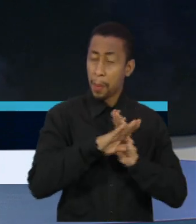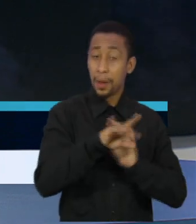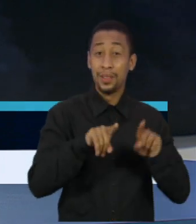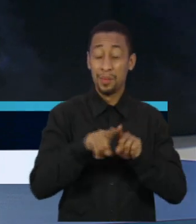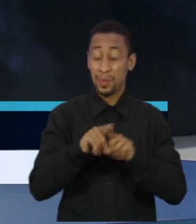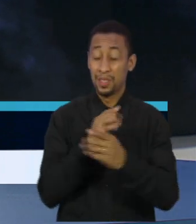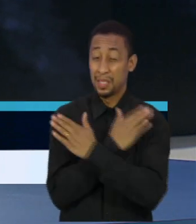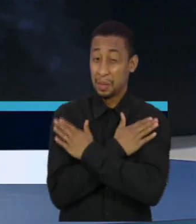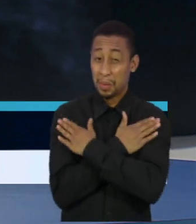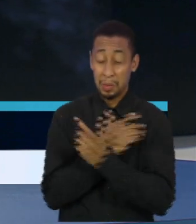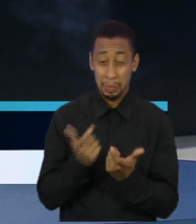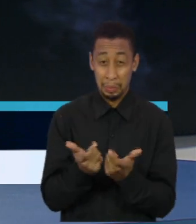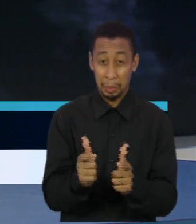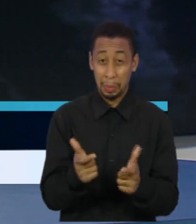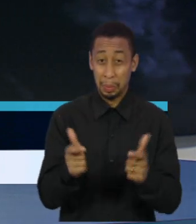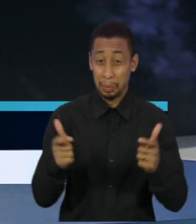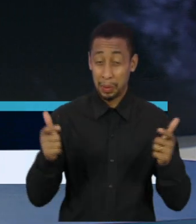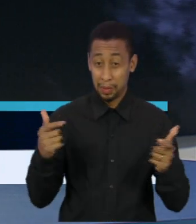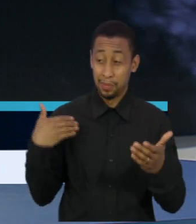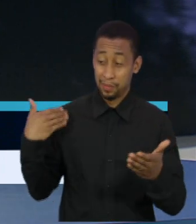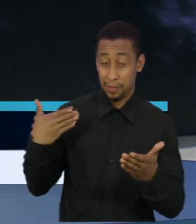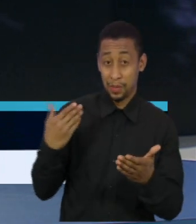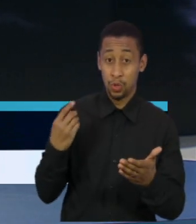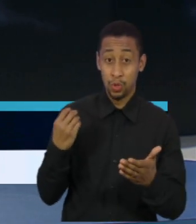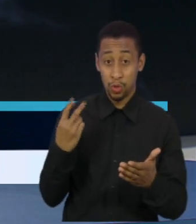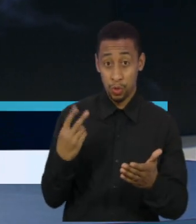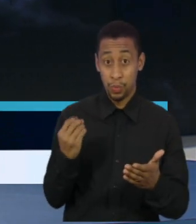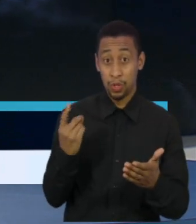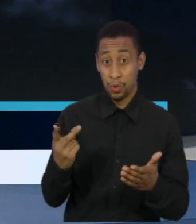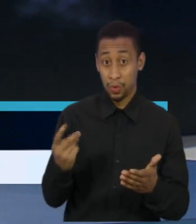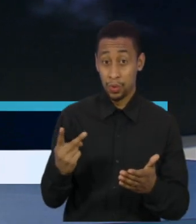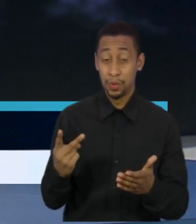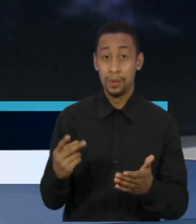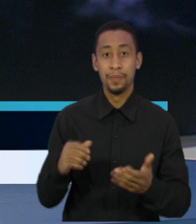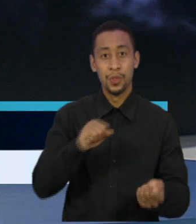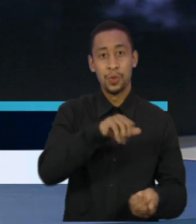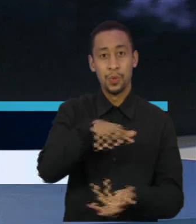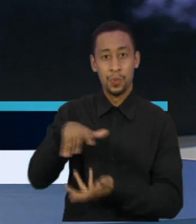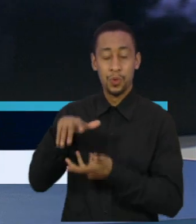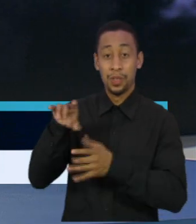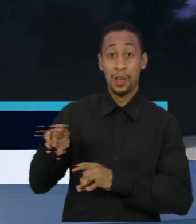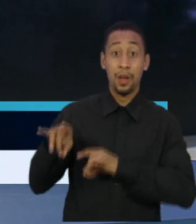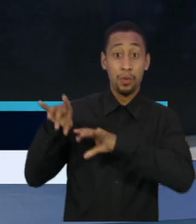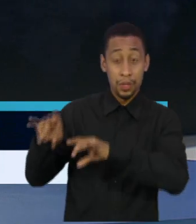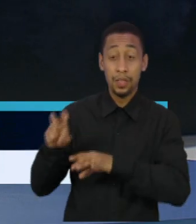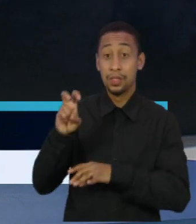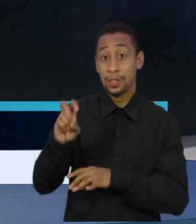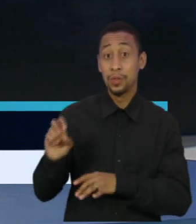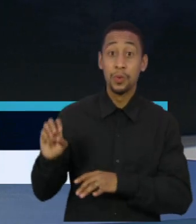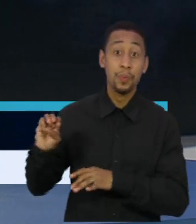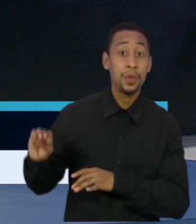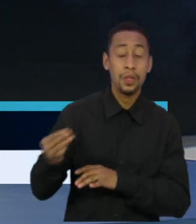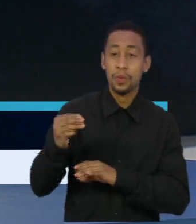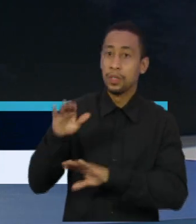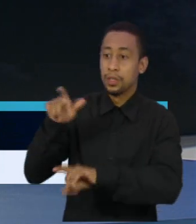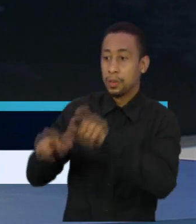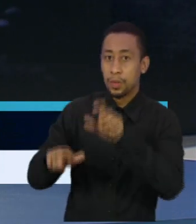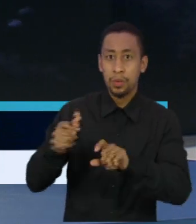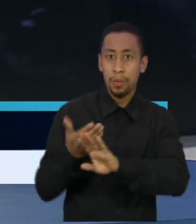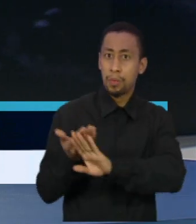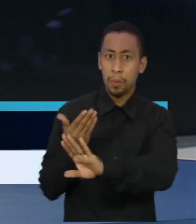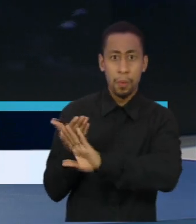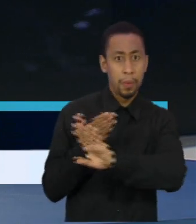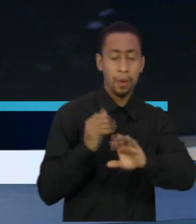desemprego, que atingiu o maior número desde 2012. No mundo, a Austrália põe 5 milhões de pessoas em quarentena após novo surto